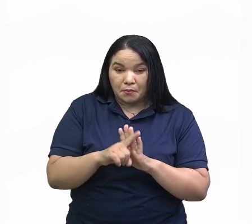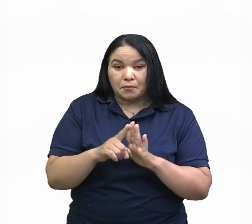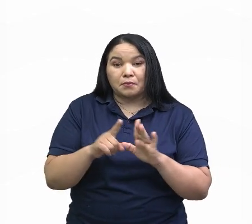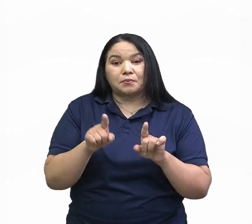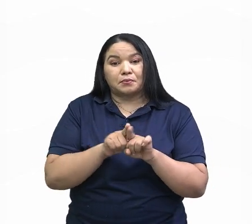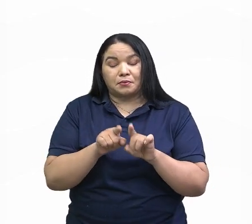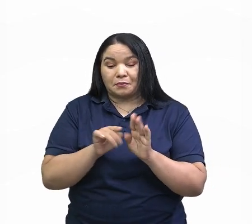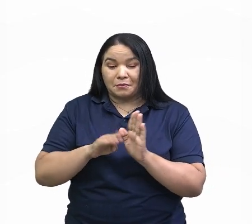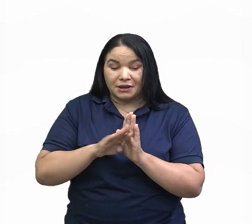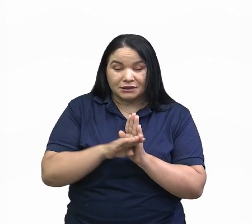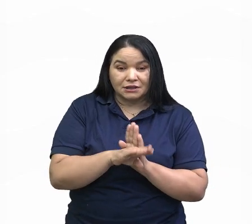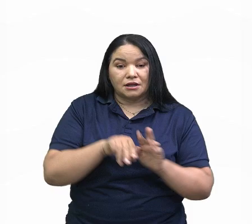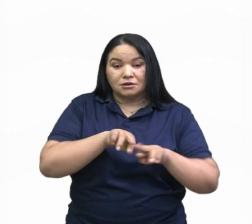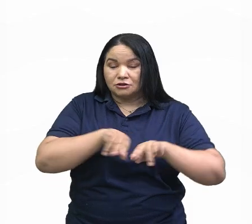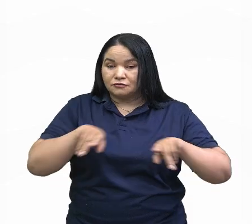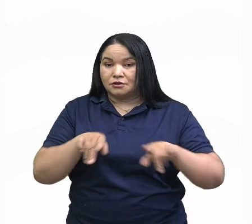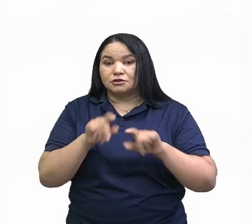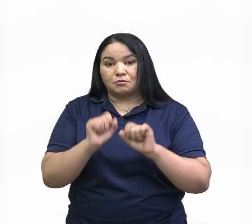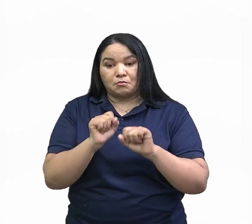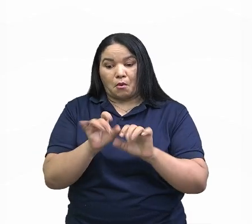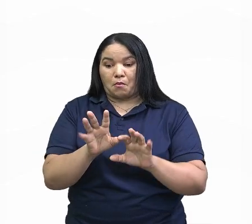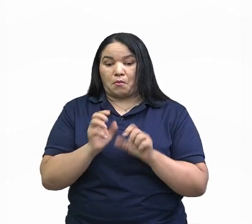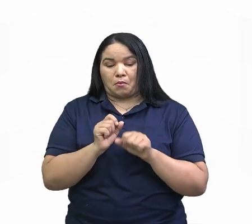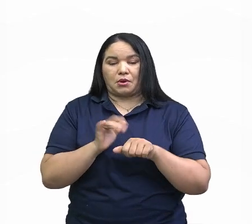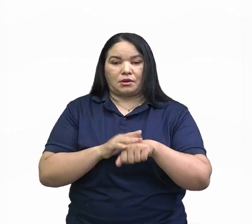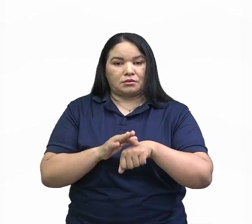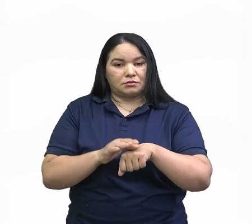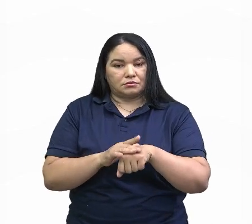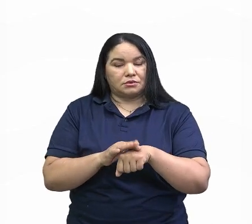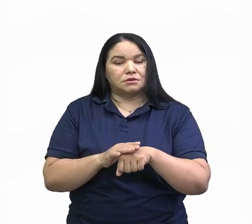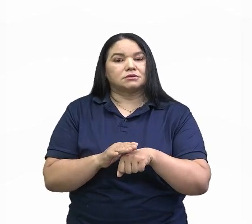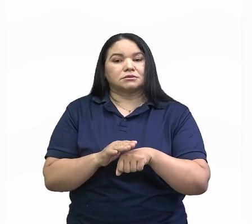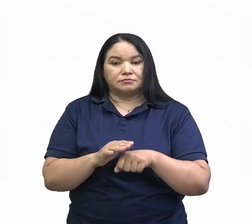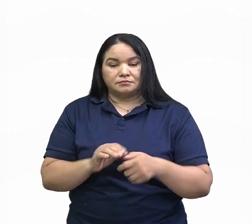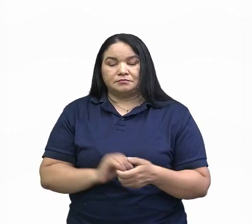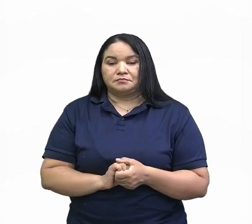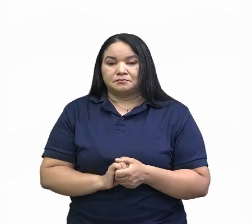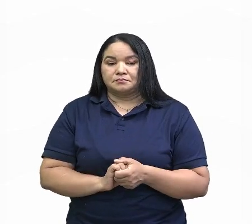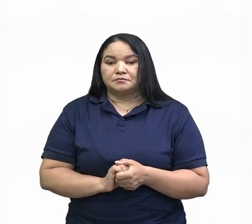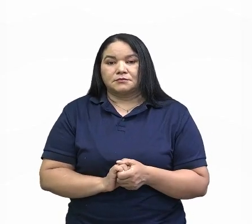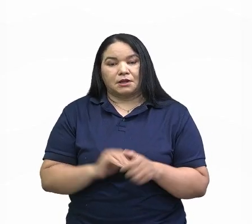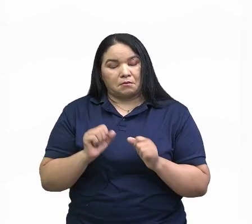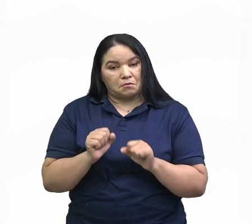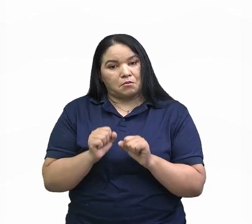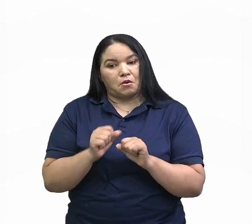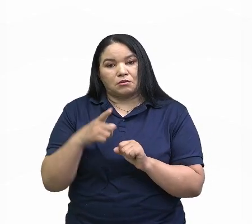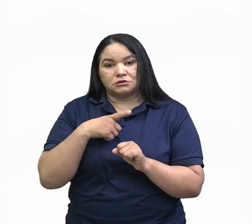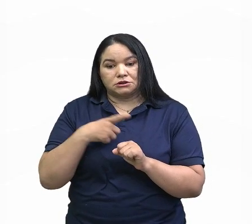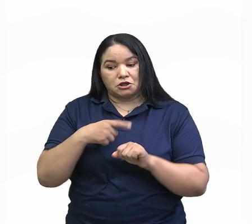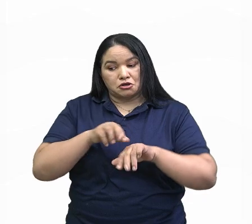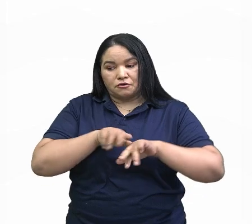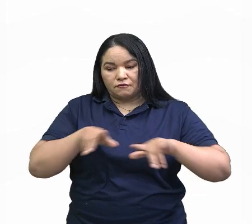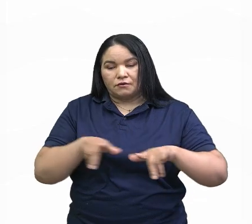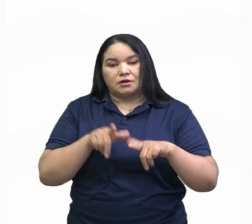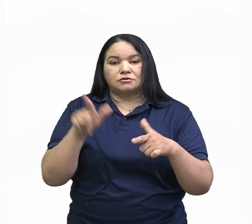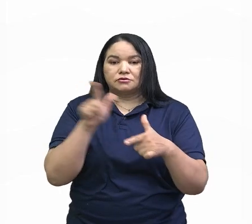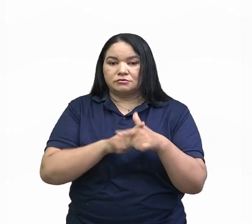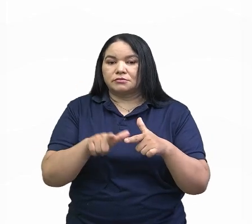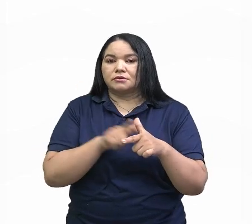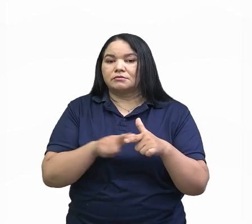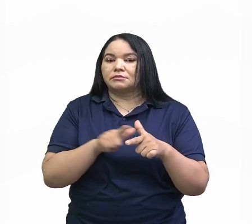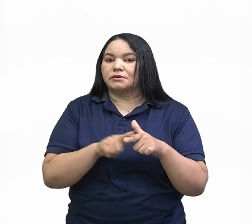causadores de doença, certo? Então, a água poluída, como a gente pôde visualizar, ela pode trazer, né, pode levar aí essa